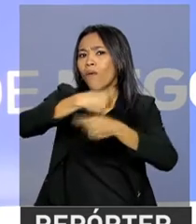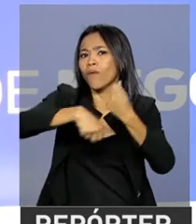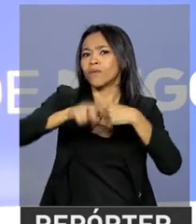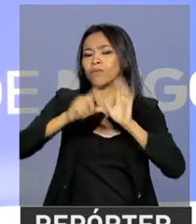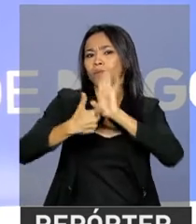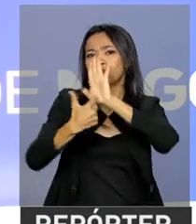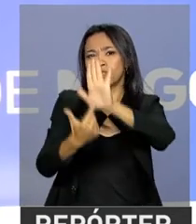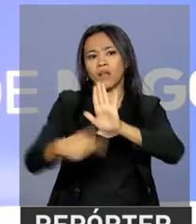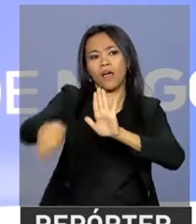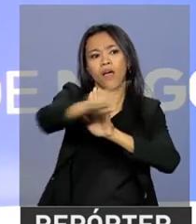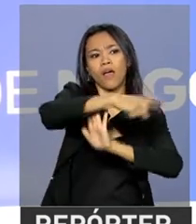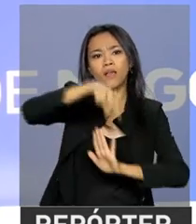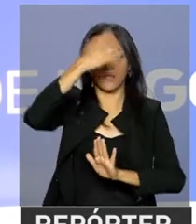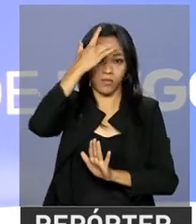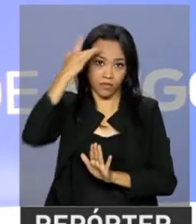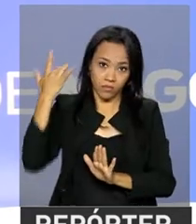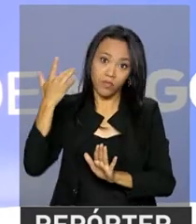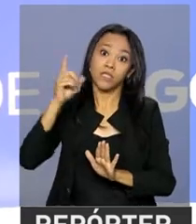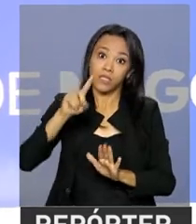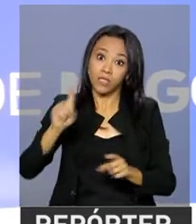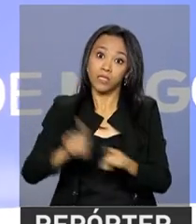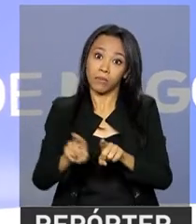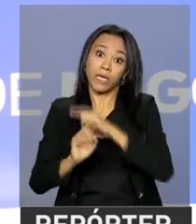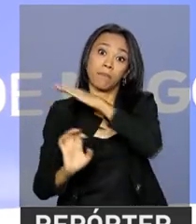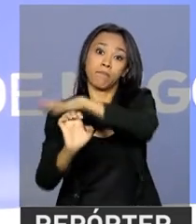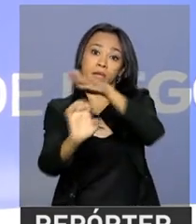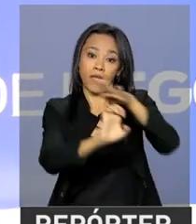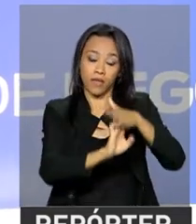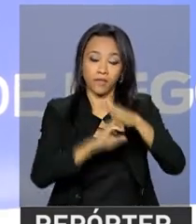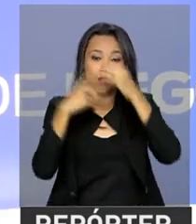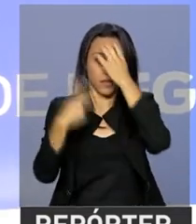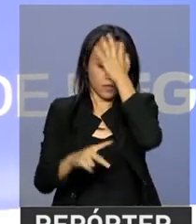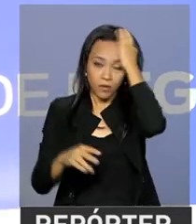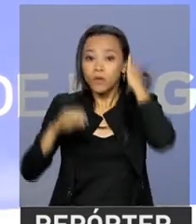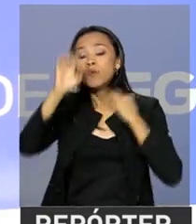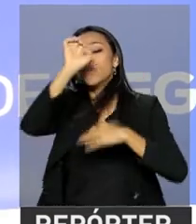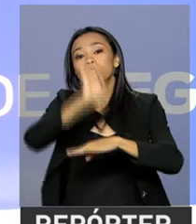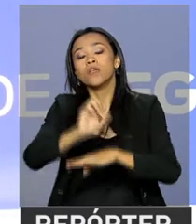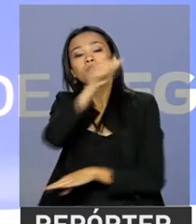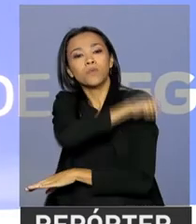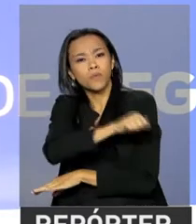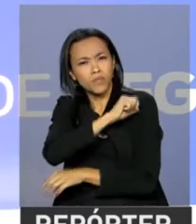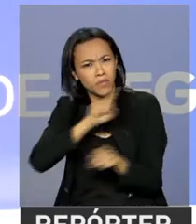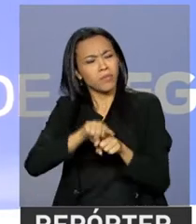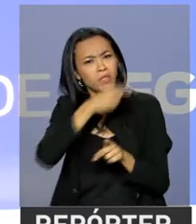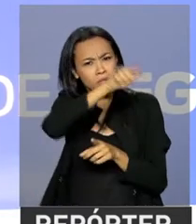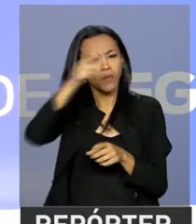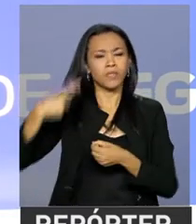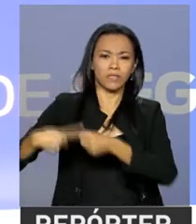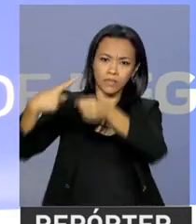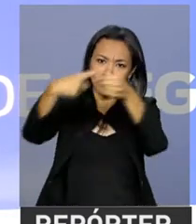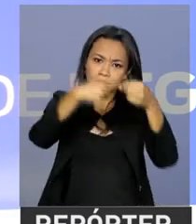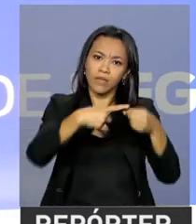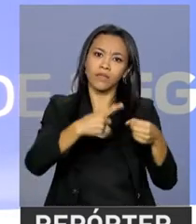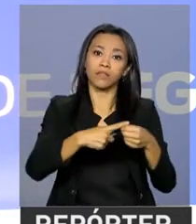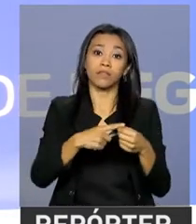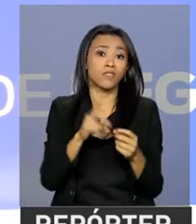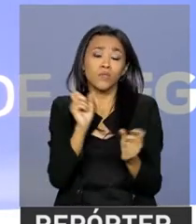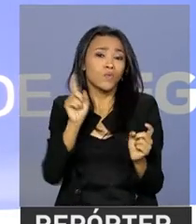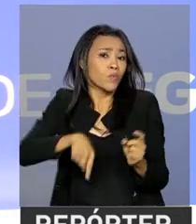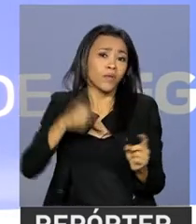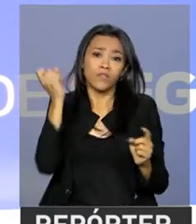a nossos concessionários e empresários aqui do rio de janeiro e de outras cidades brasileiras é que não é